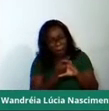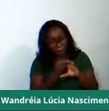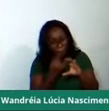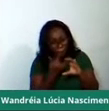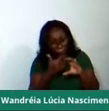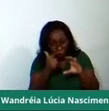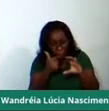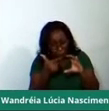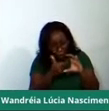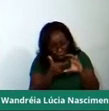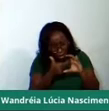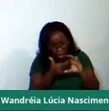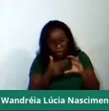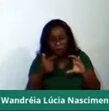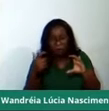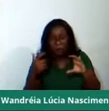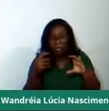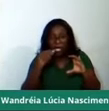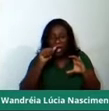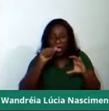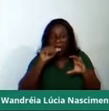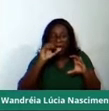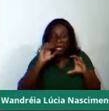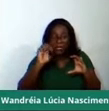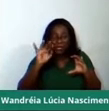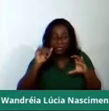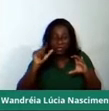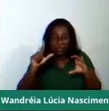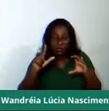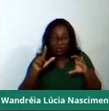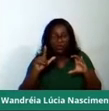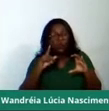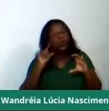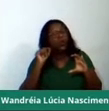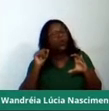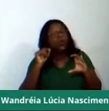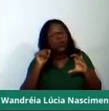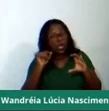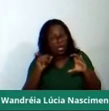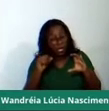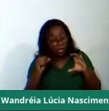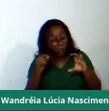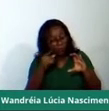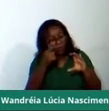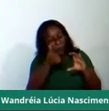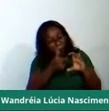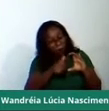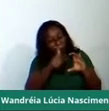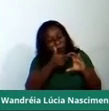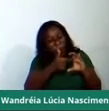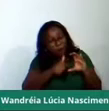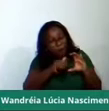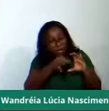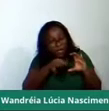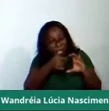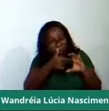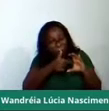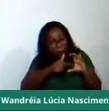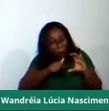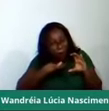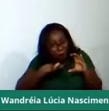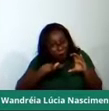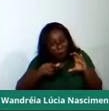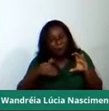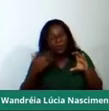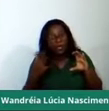a acetilcolina ela atua diretamente na célula muscular lisa. Ou seja, quando a acetilcolina atua sobre o seu receptor na célula muscular lisa,